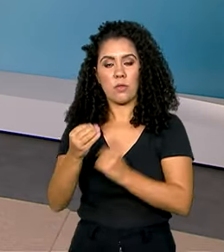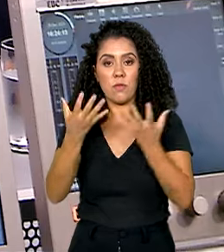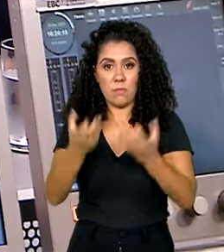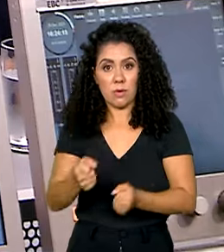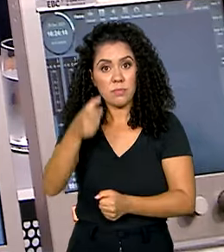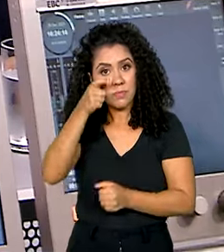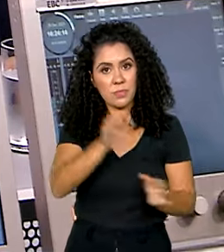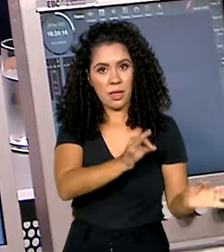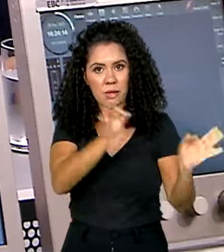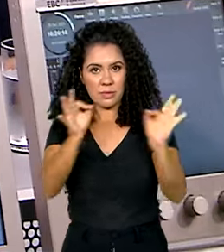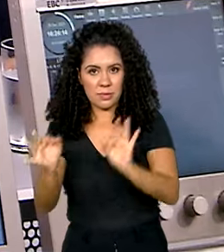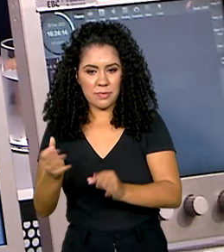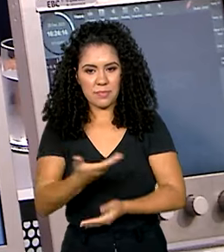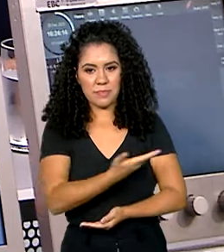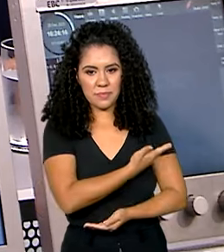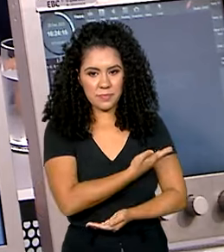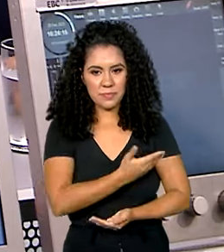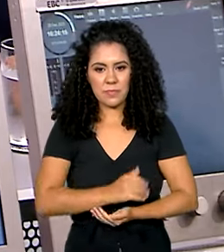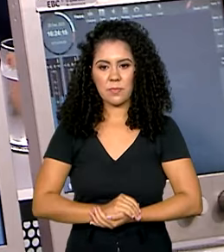acompanhar.